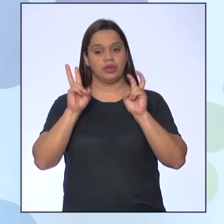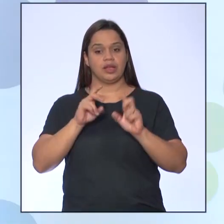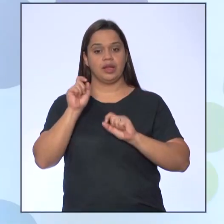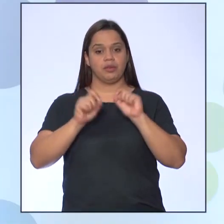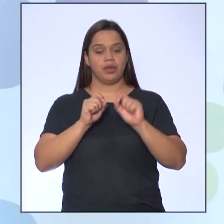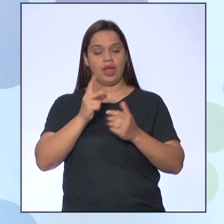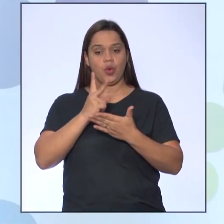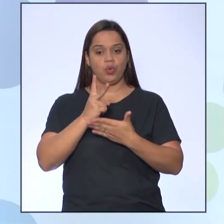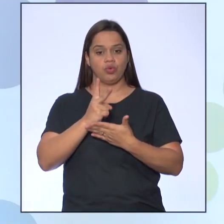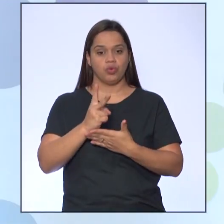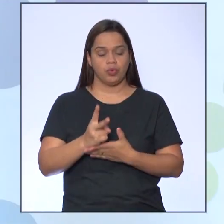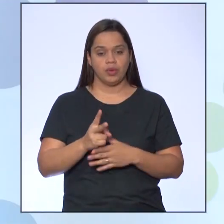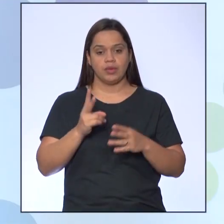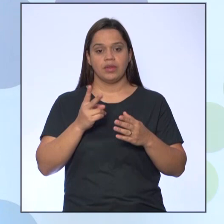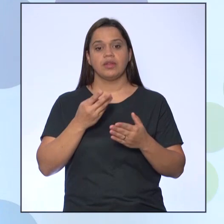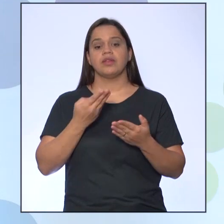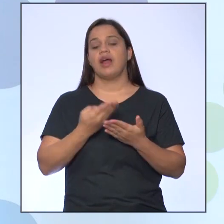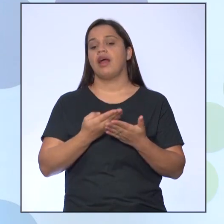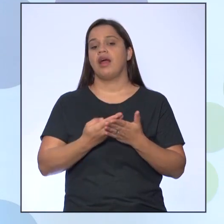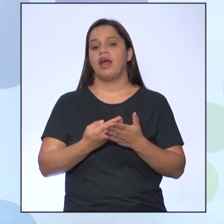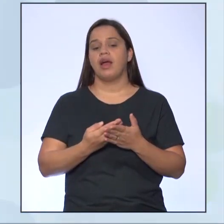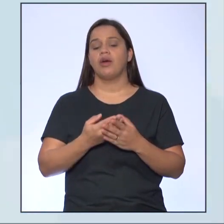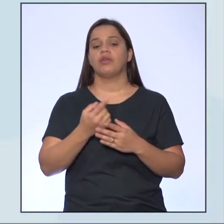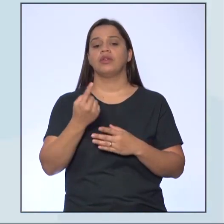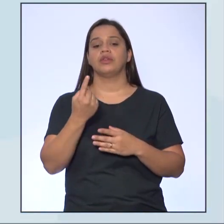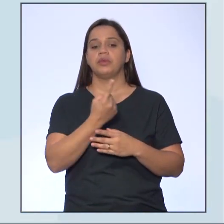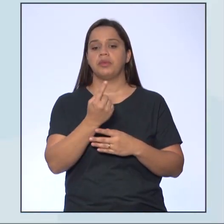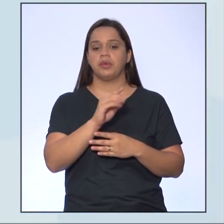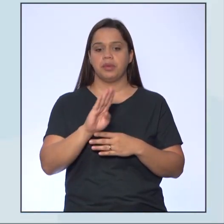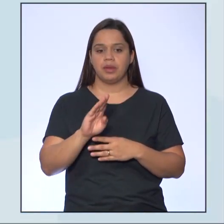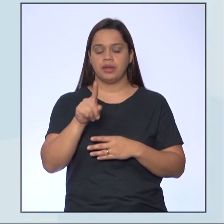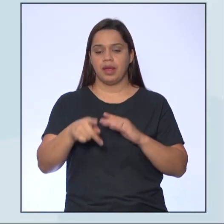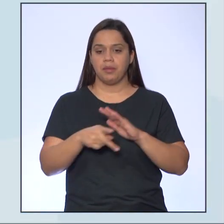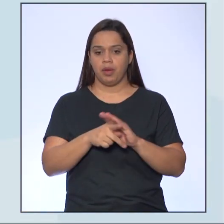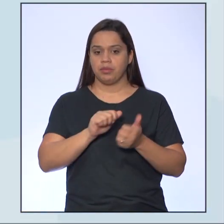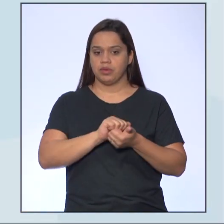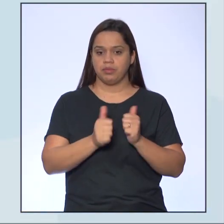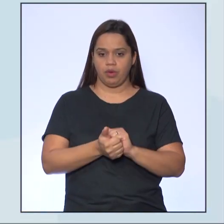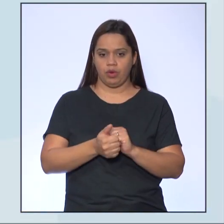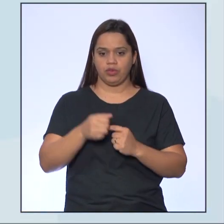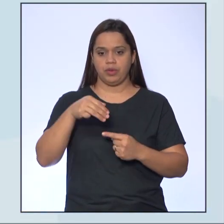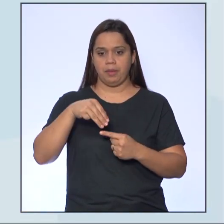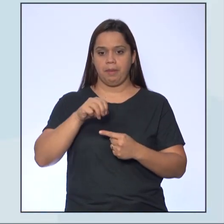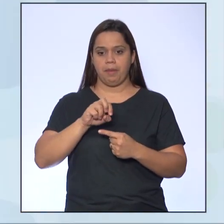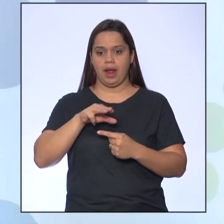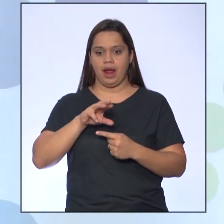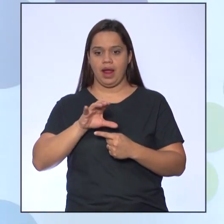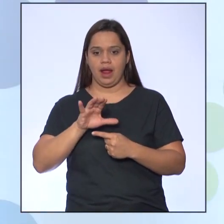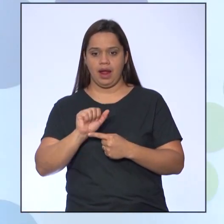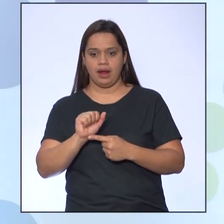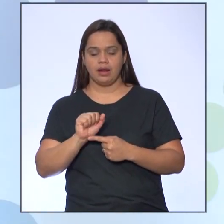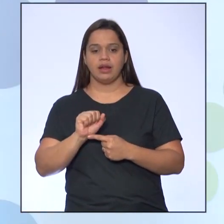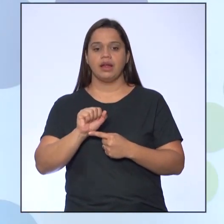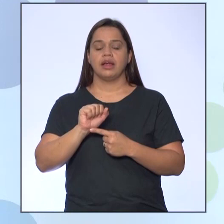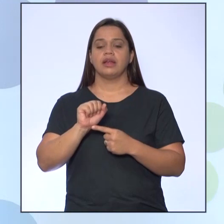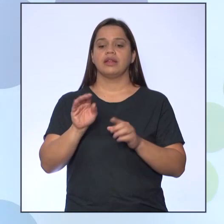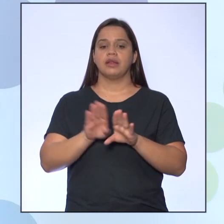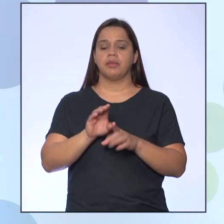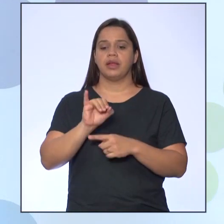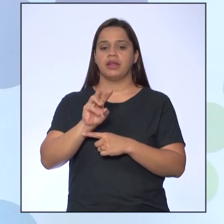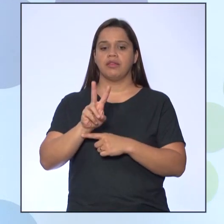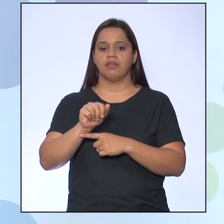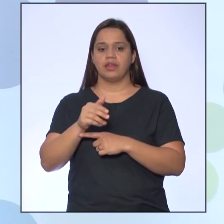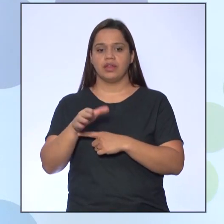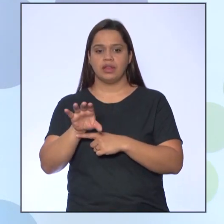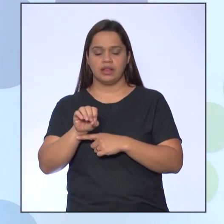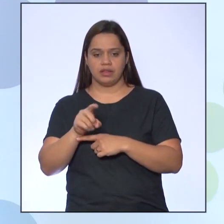é a continuidade do tema do bimestre, que é esporte de marca e invasão, né? Nas aulas anteriores, nós tratamos da valorização do trabalho coletivo e